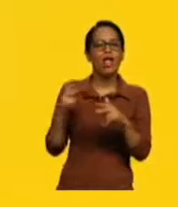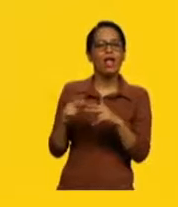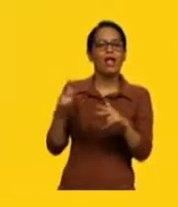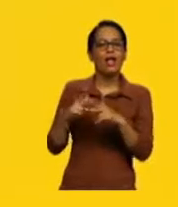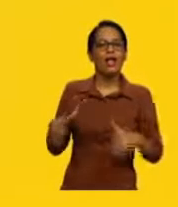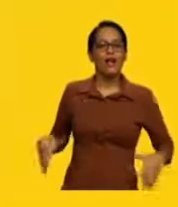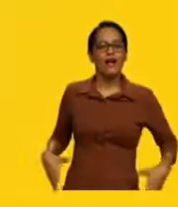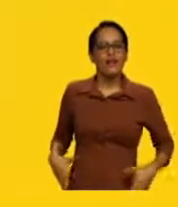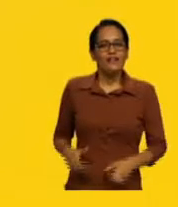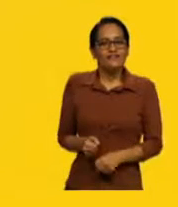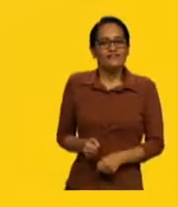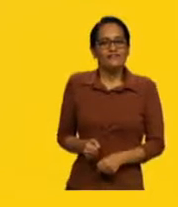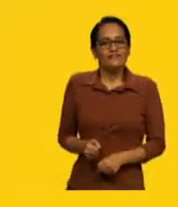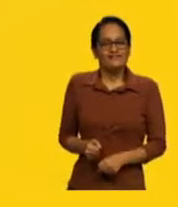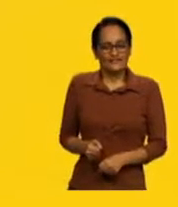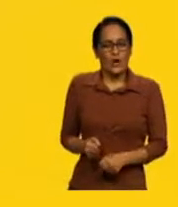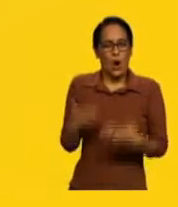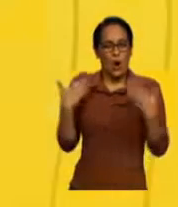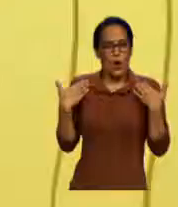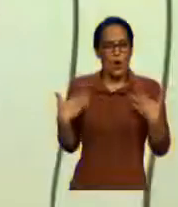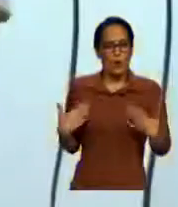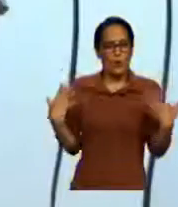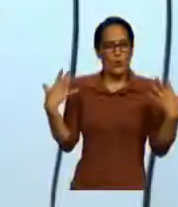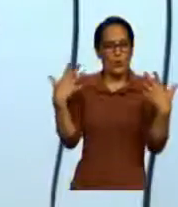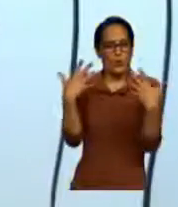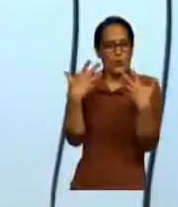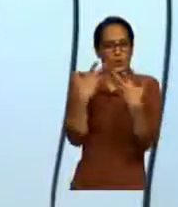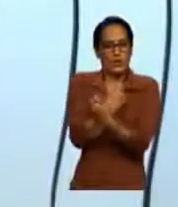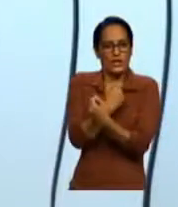vou disfarçar o meu físico. Não vou disfarçar o